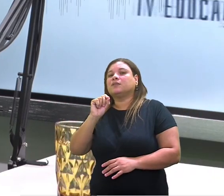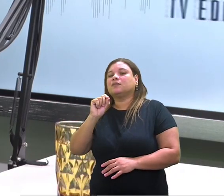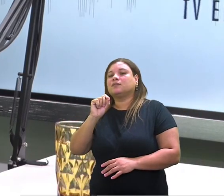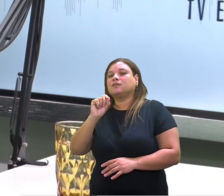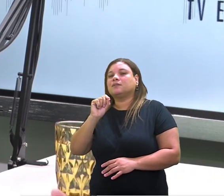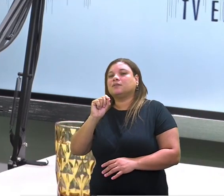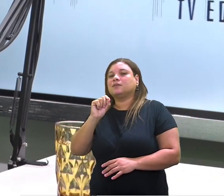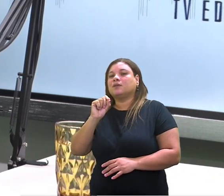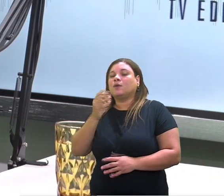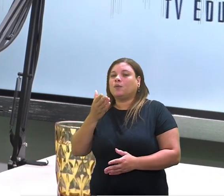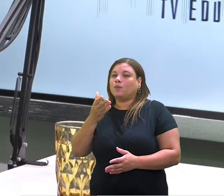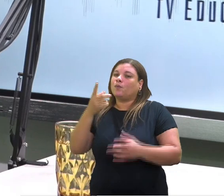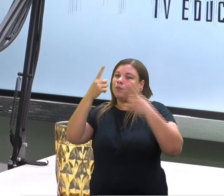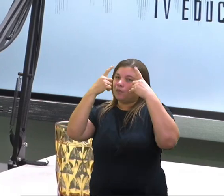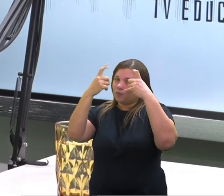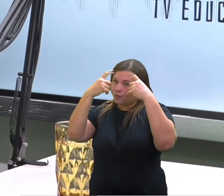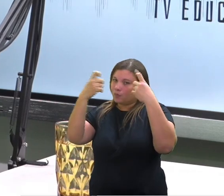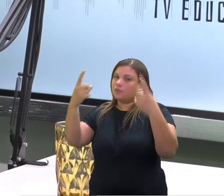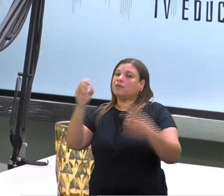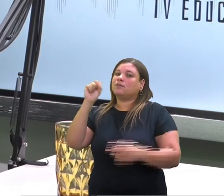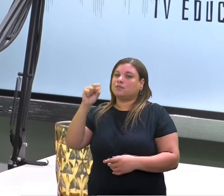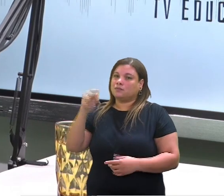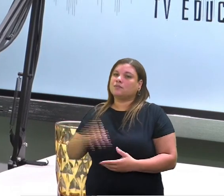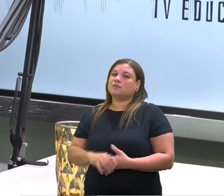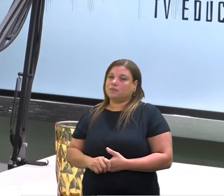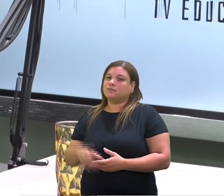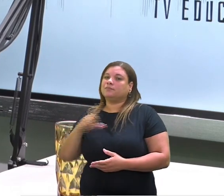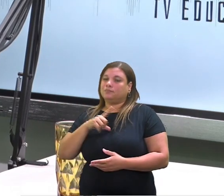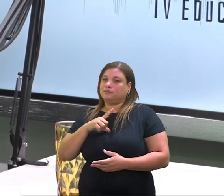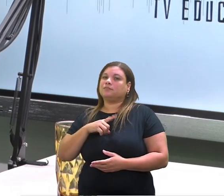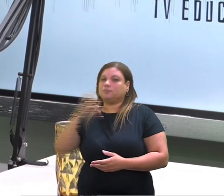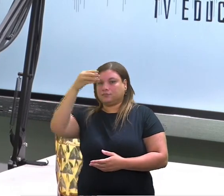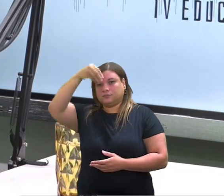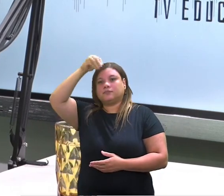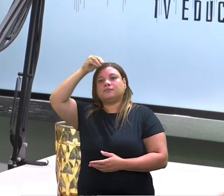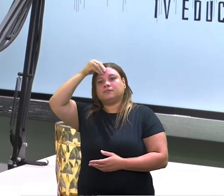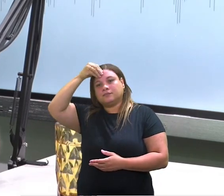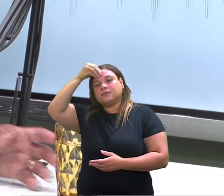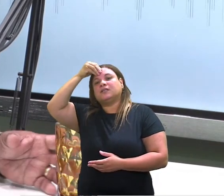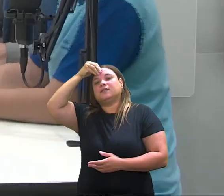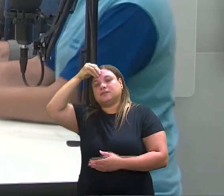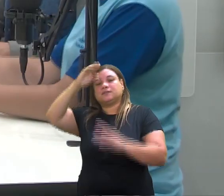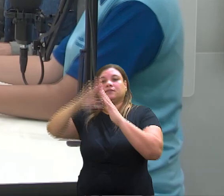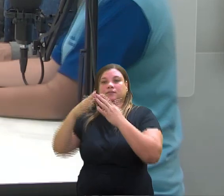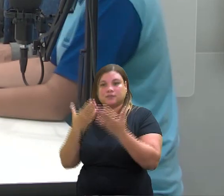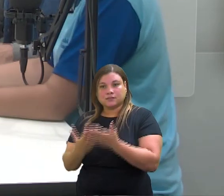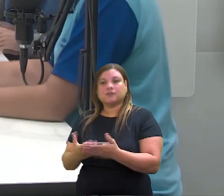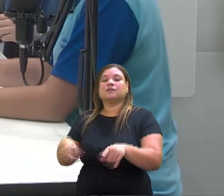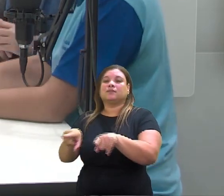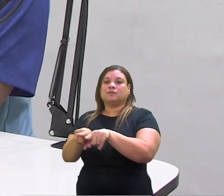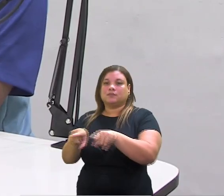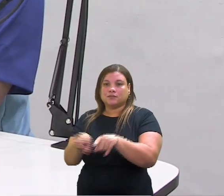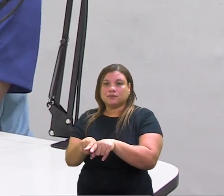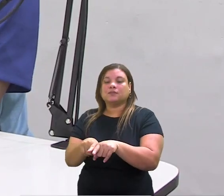PROET que abraça Valadares e Minas Gerais, nós temos o padrinho da escola e o PM Mirim, que é muito interessante. Que legal,